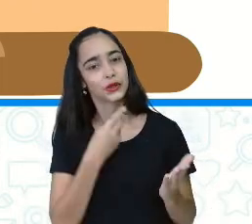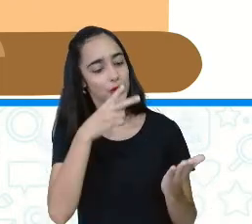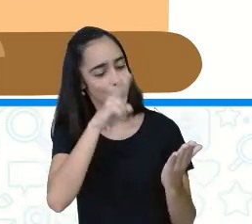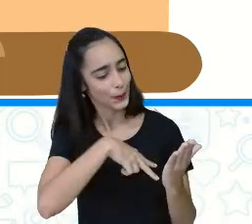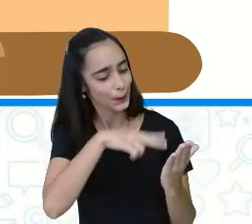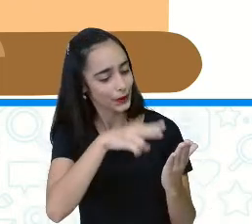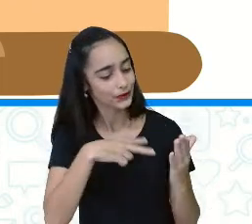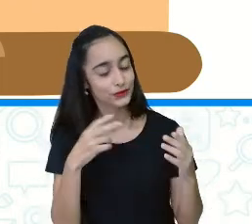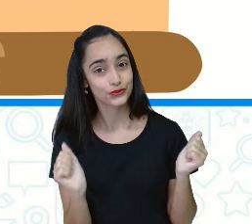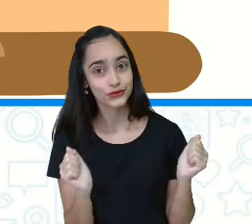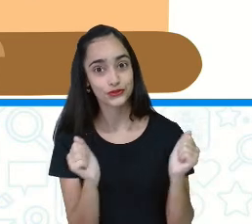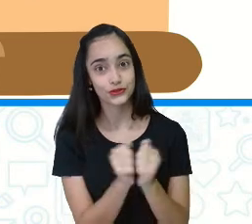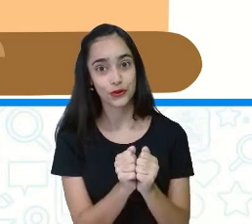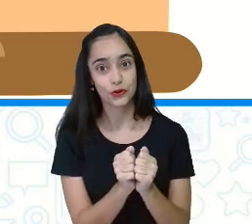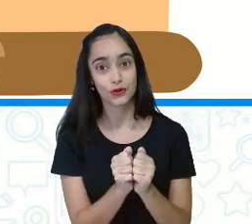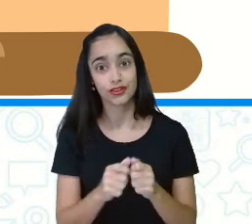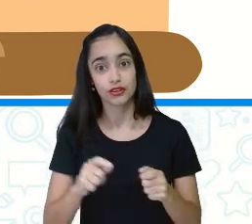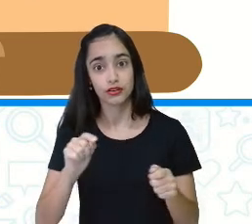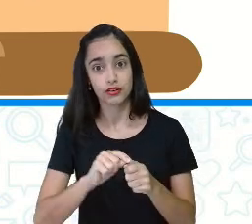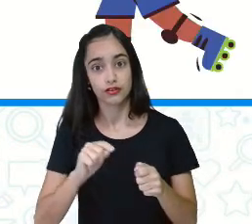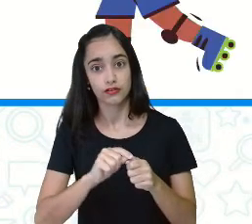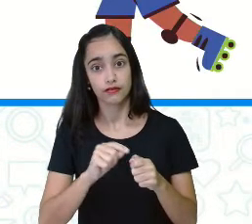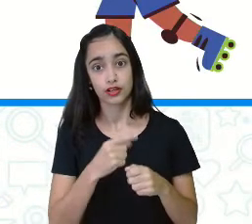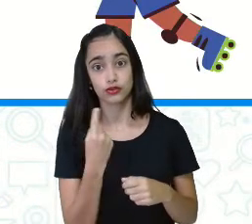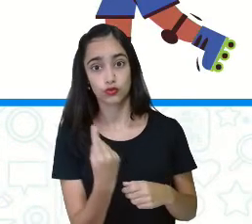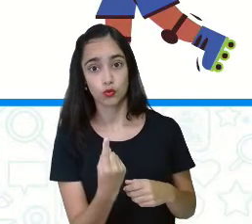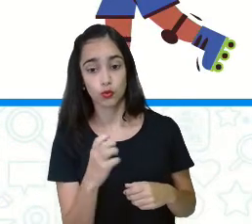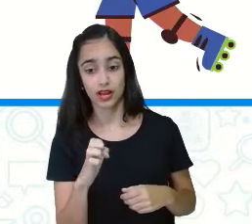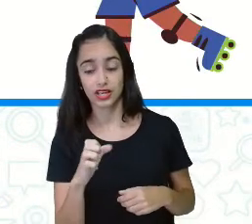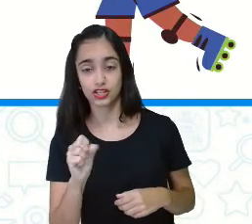juntas irão formar uma estrofe.